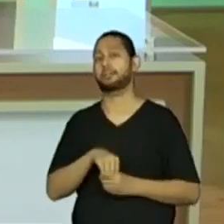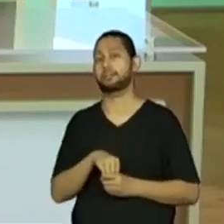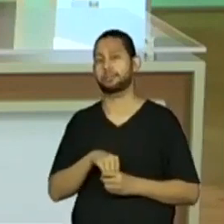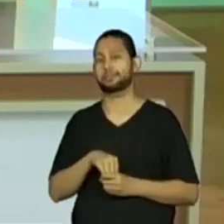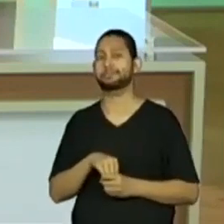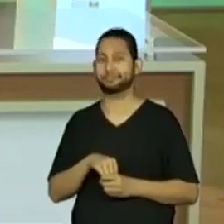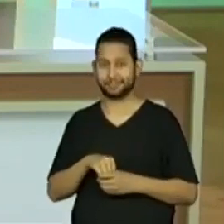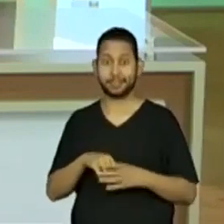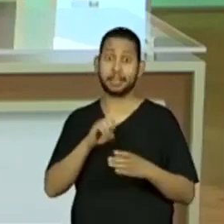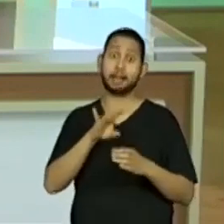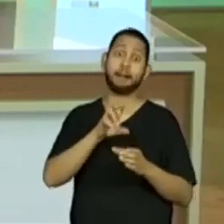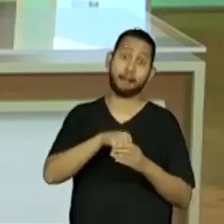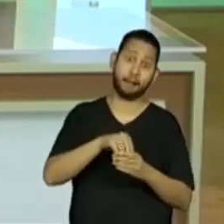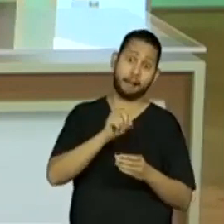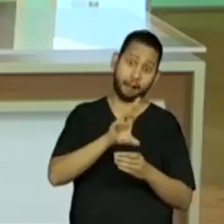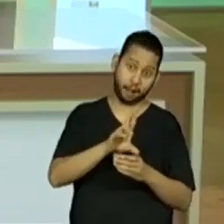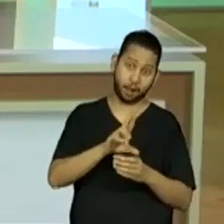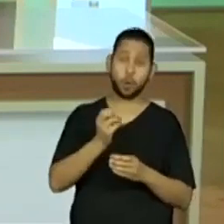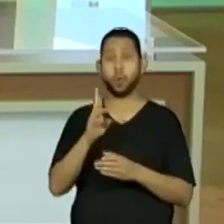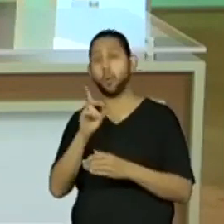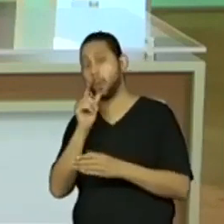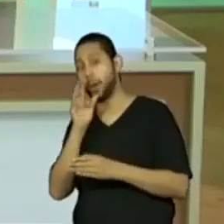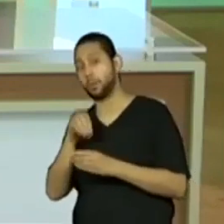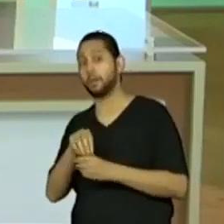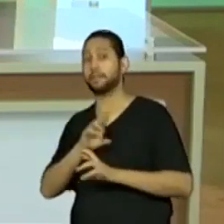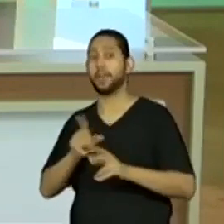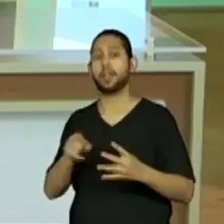da água, né, ou do ar. Tá?